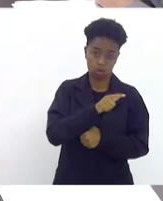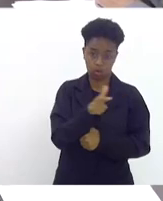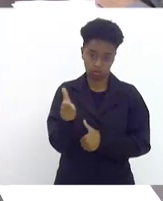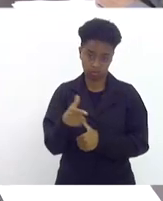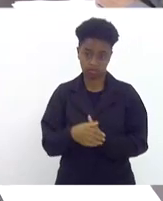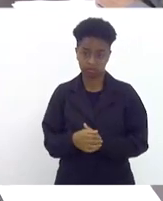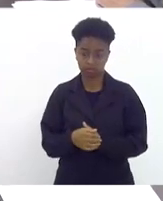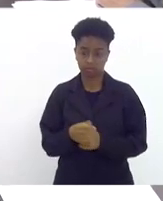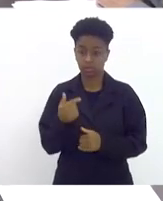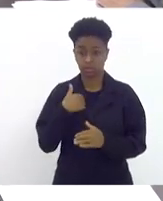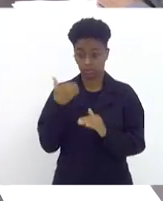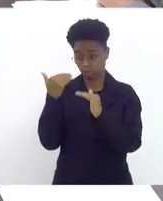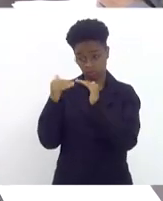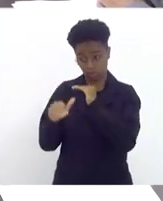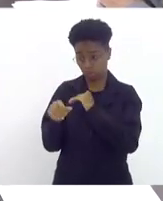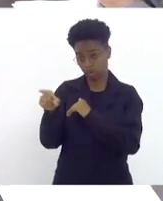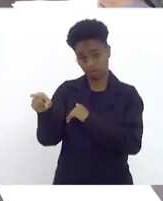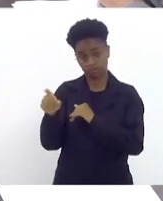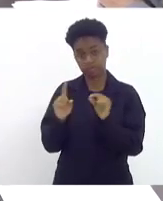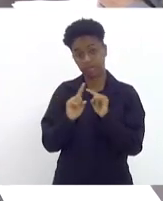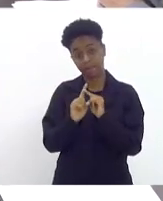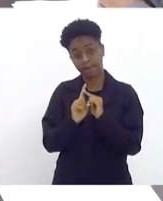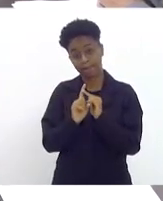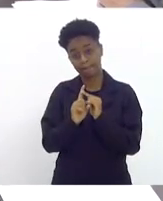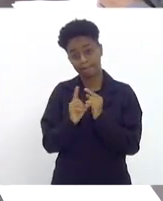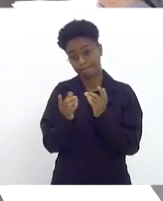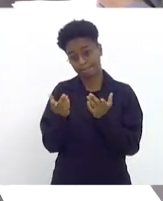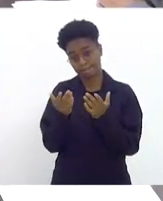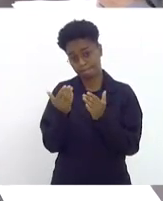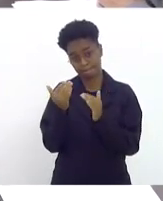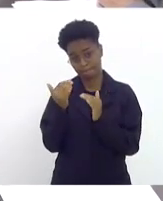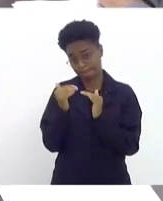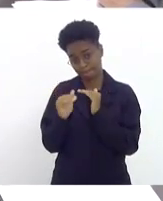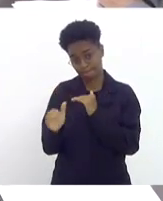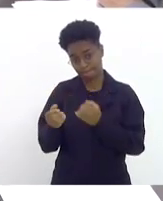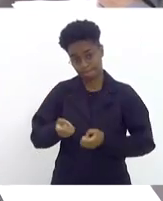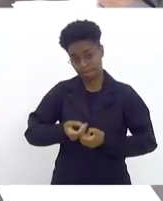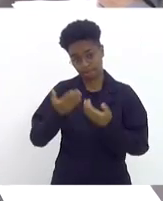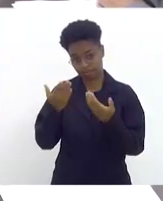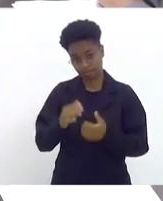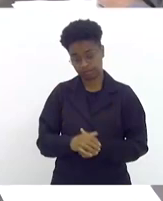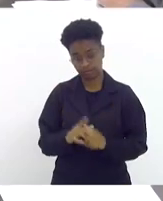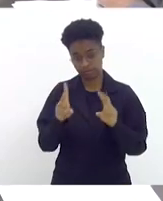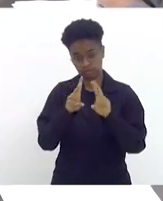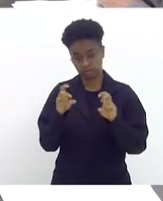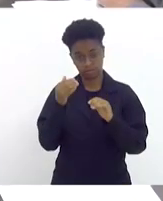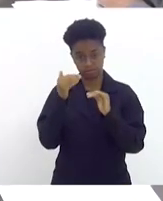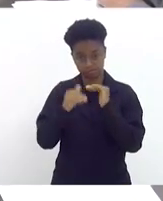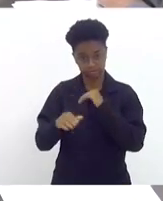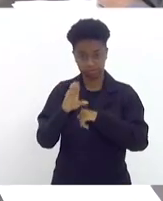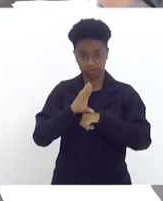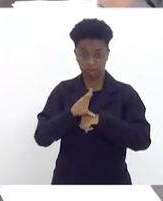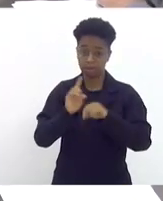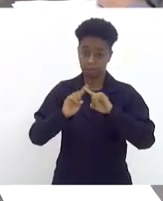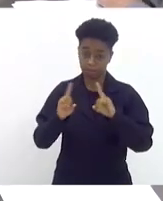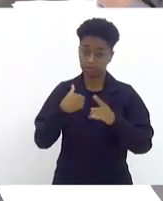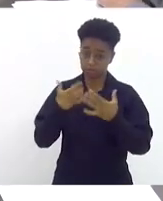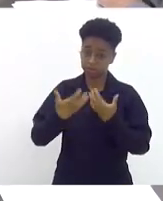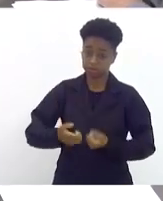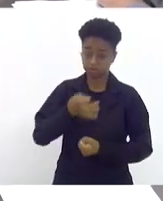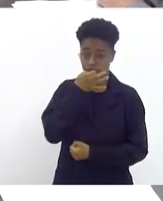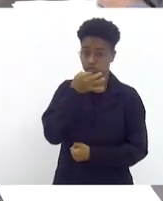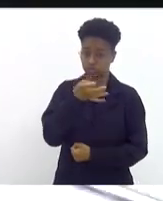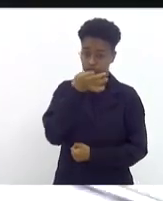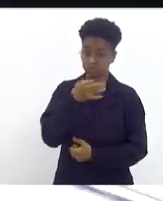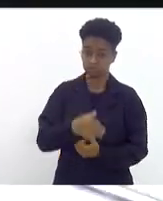Eu discordo profundamente da sua exposição da inconstitucionalidade mas eu tô acatando a sugestão para